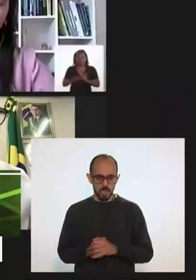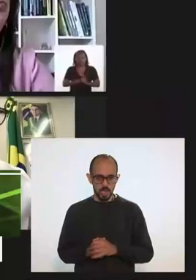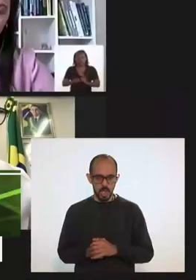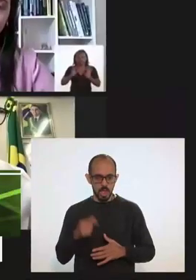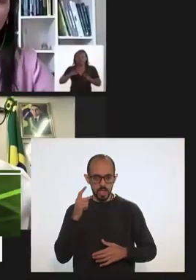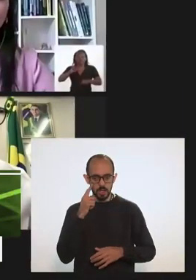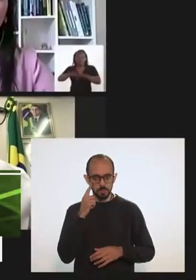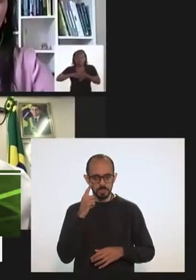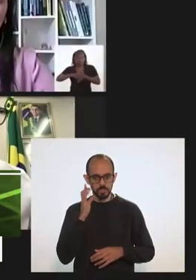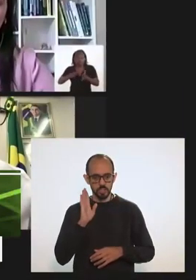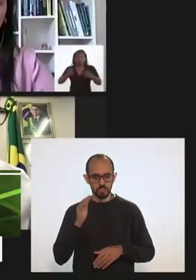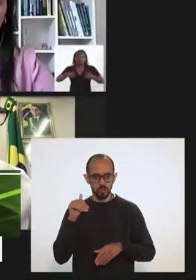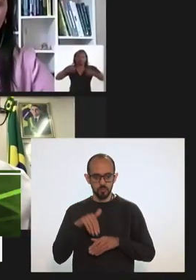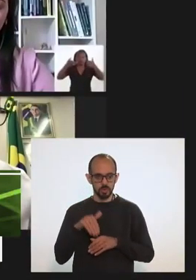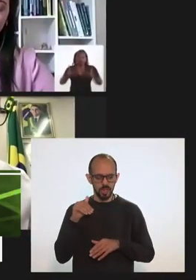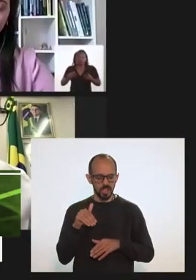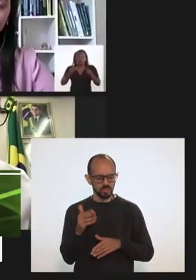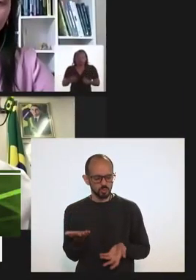É verdade.